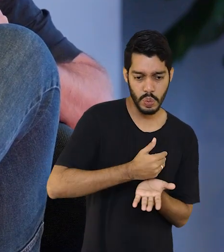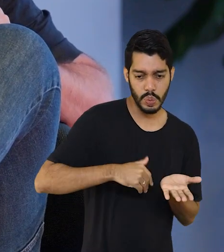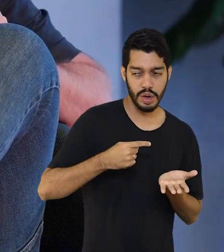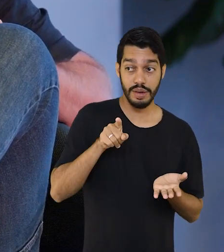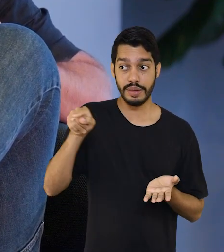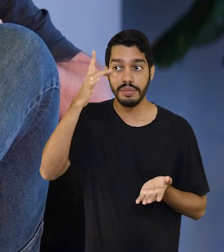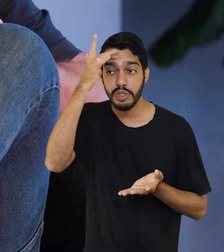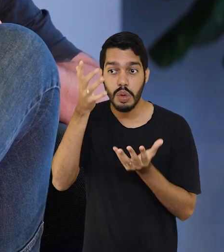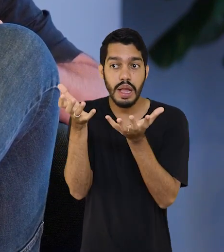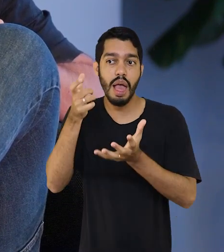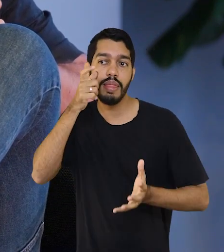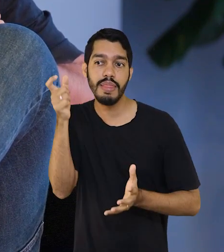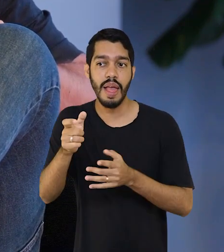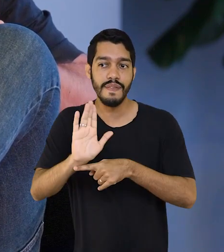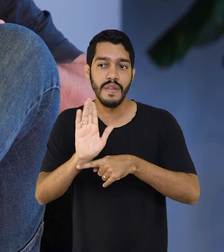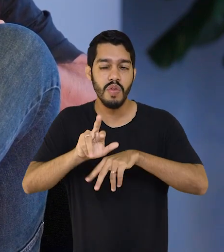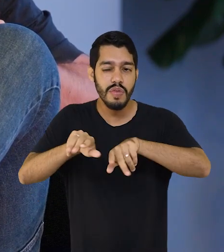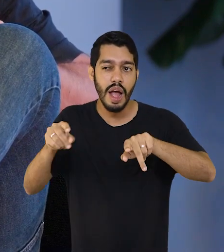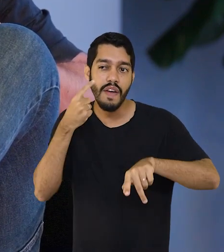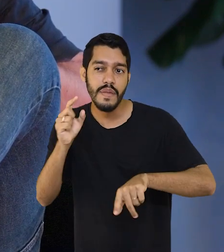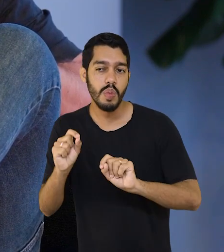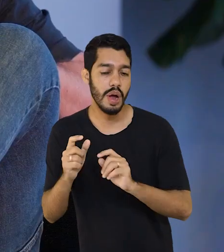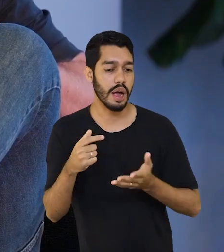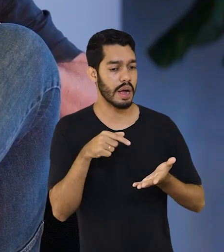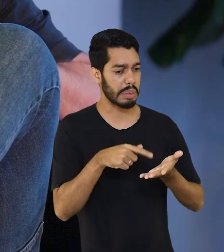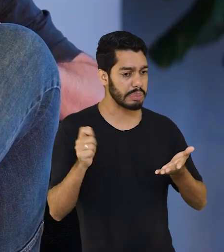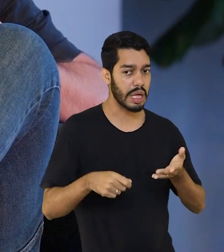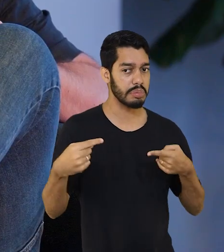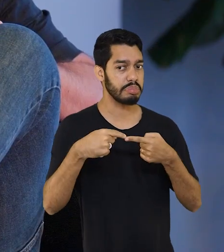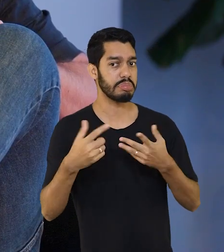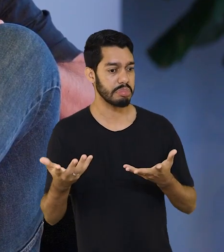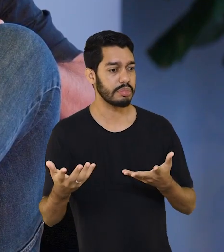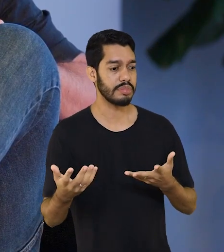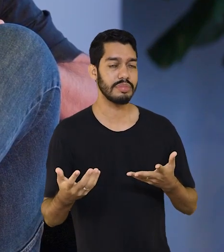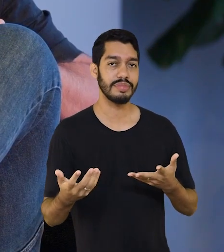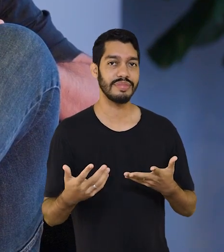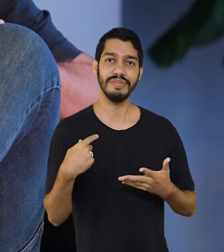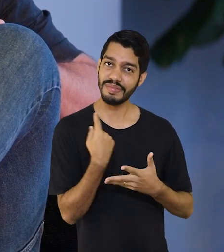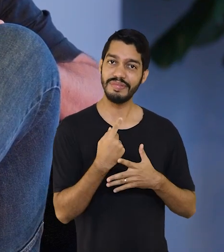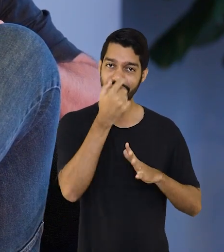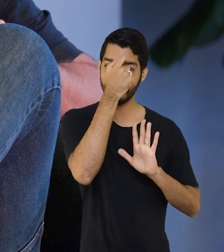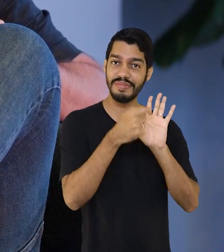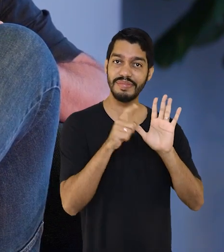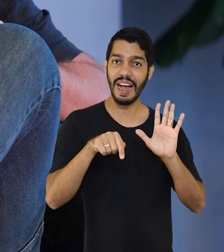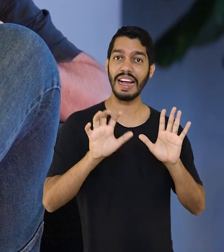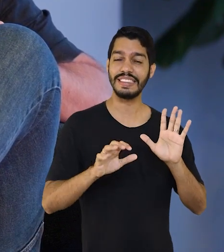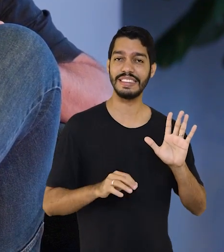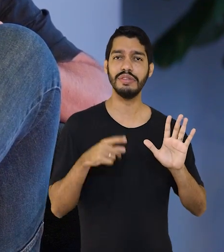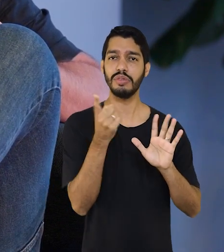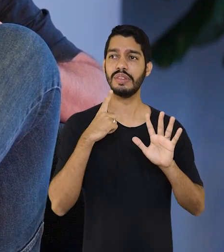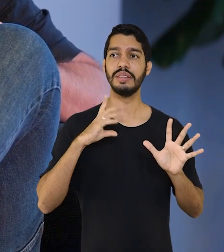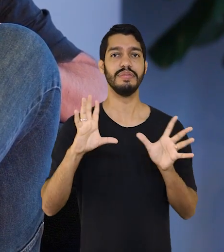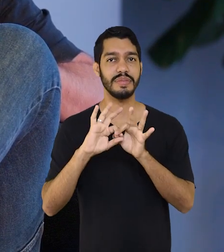vídeo, eu vou saber o que é relevante para elas. E é isso que a nossa tecnologia faz. Primeiro, a gente está conectado nas grandes plataformas,